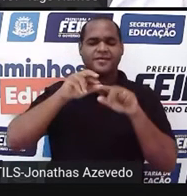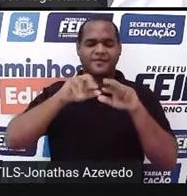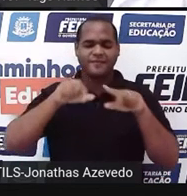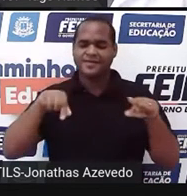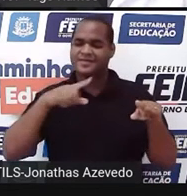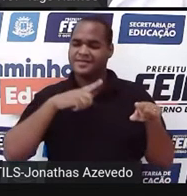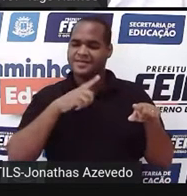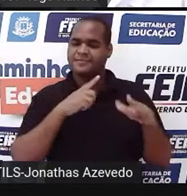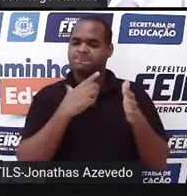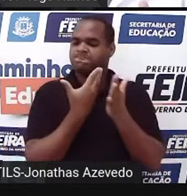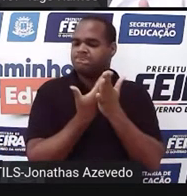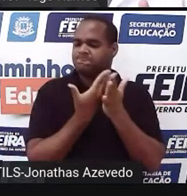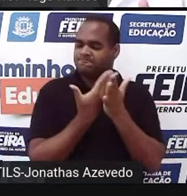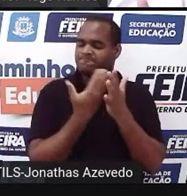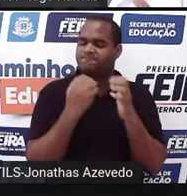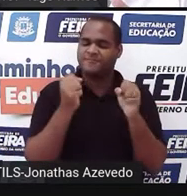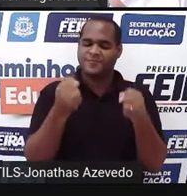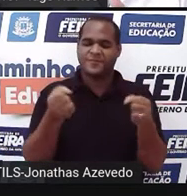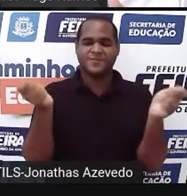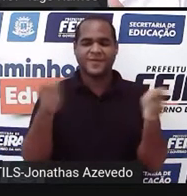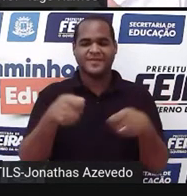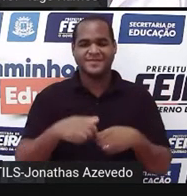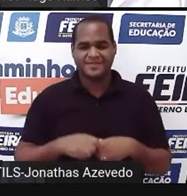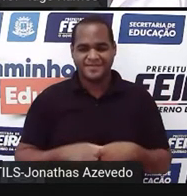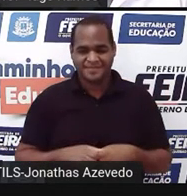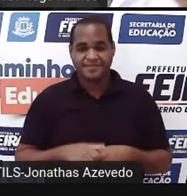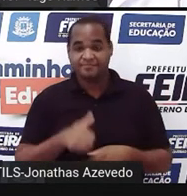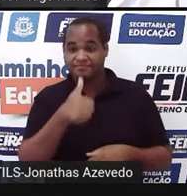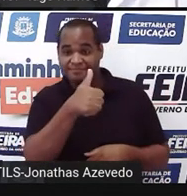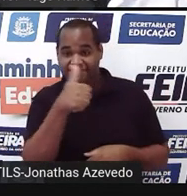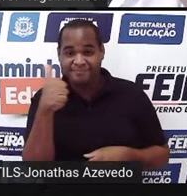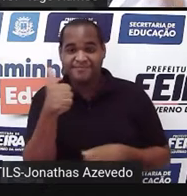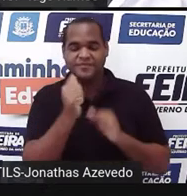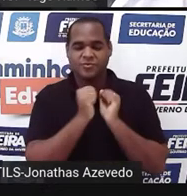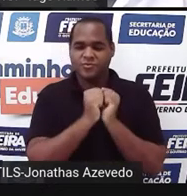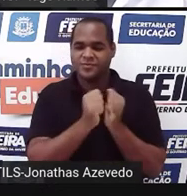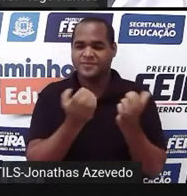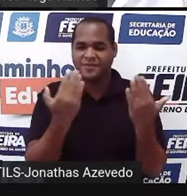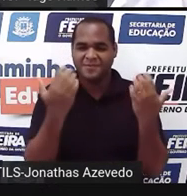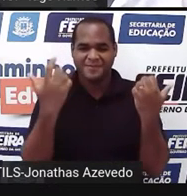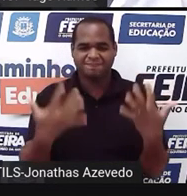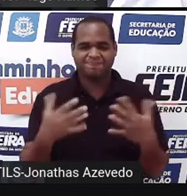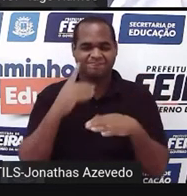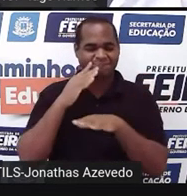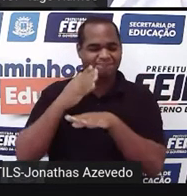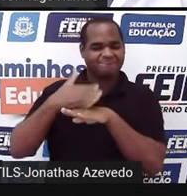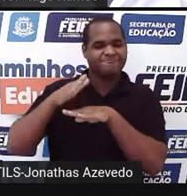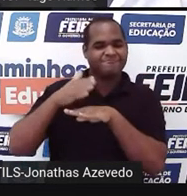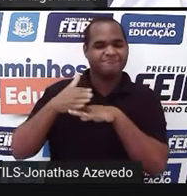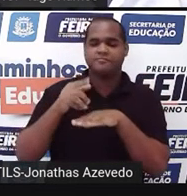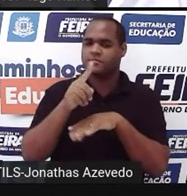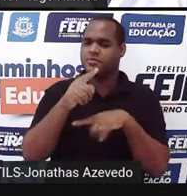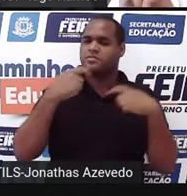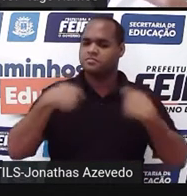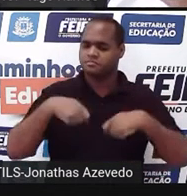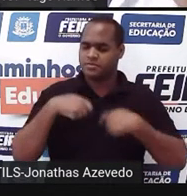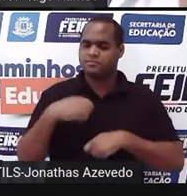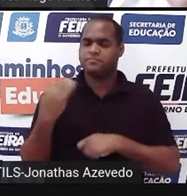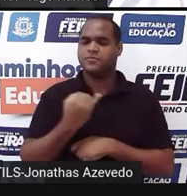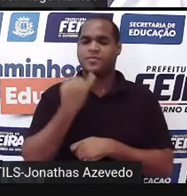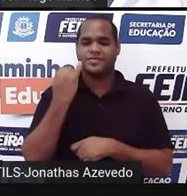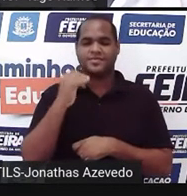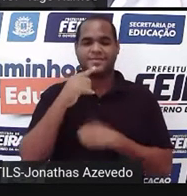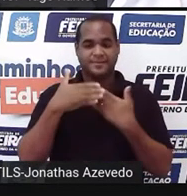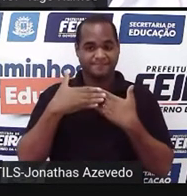vem estudando Beleza então vamos lá vamos juntos o e esse aqui ó você precisa né